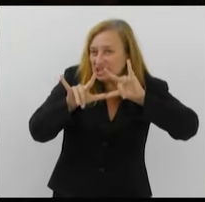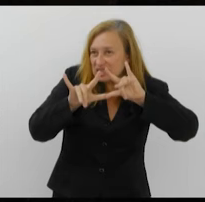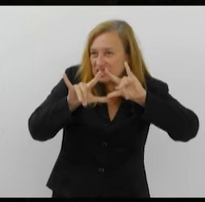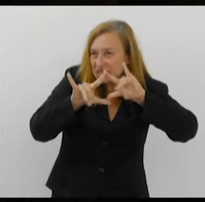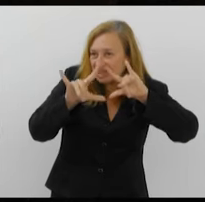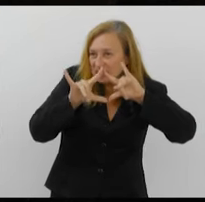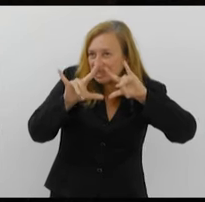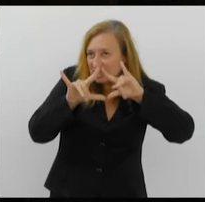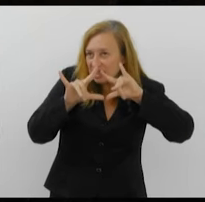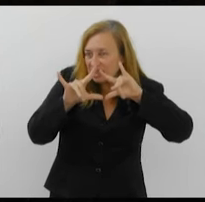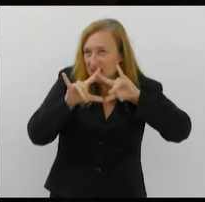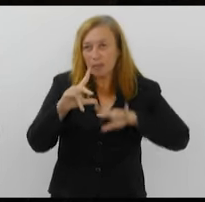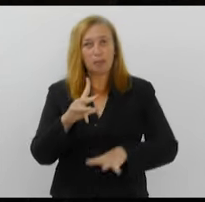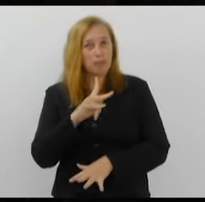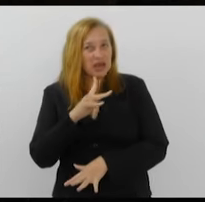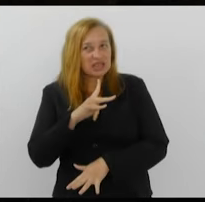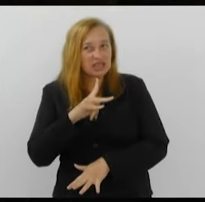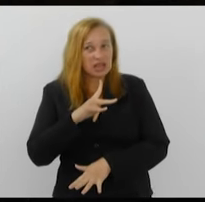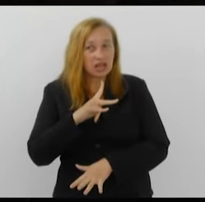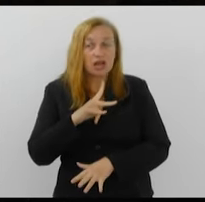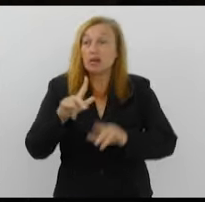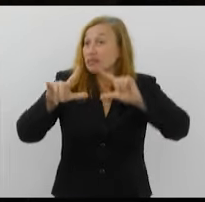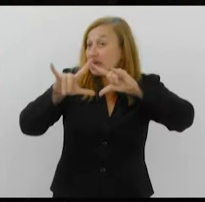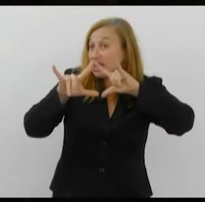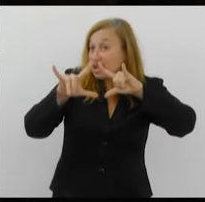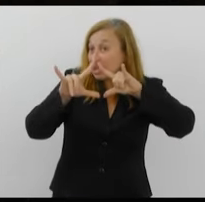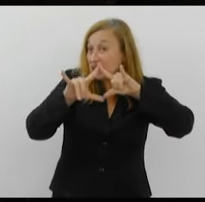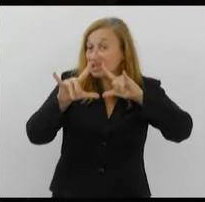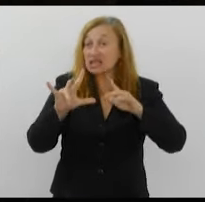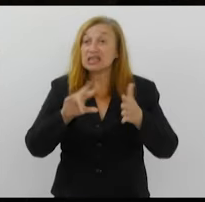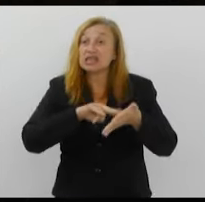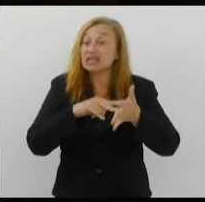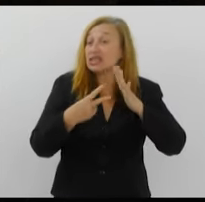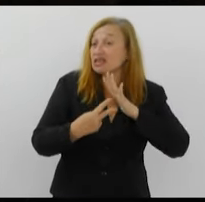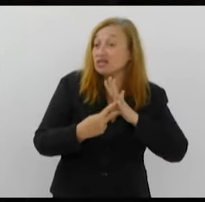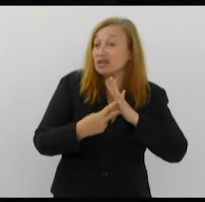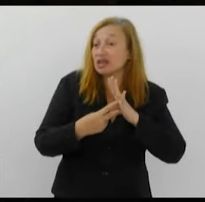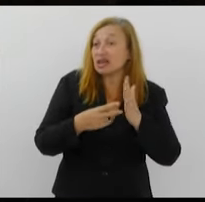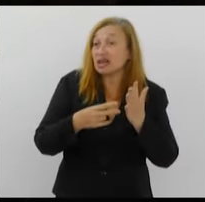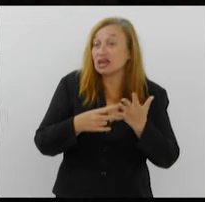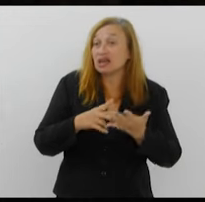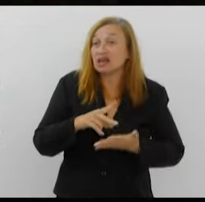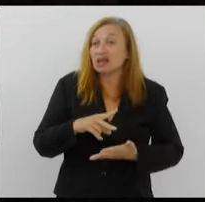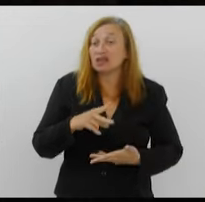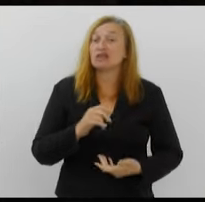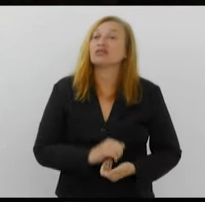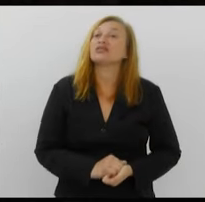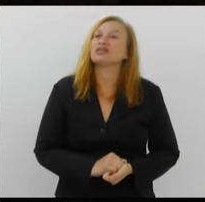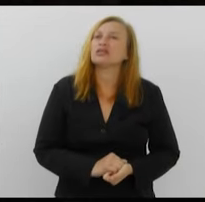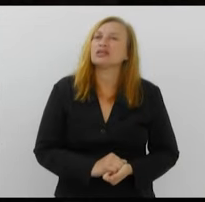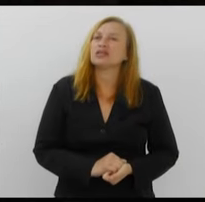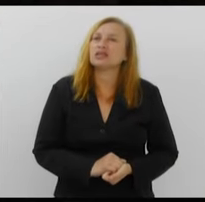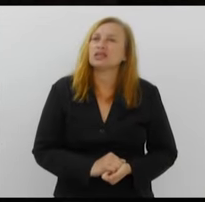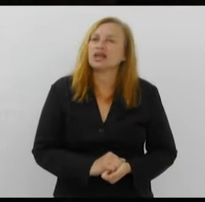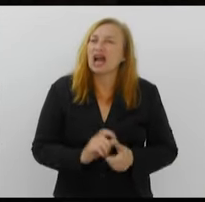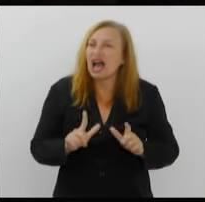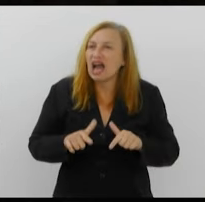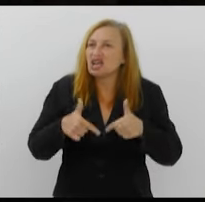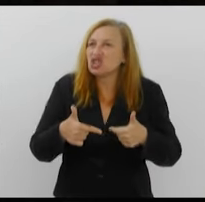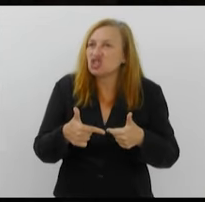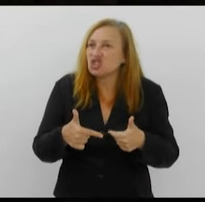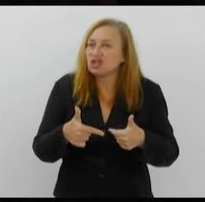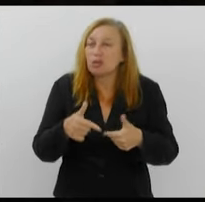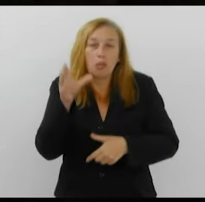som, milícia significa um aparato estatal de força coercitiva agindo para